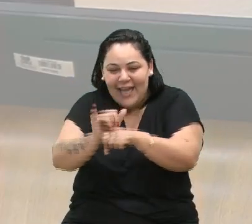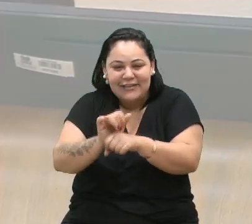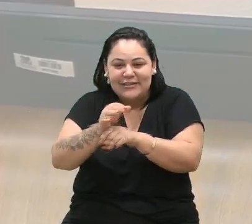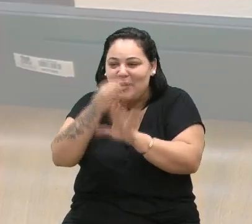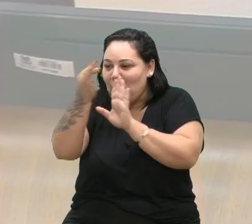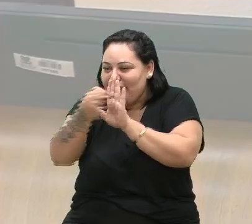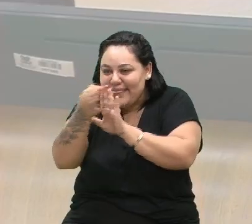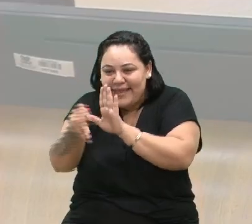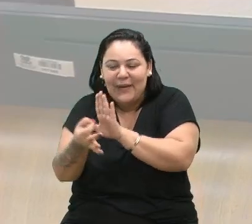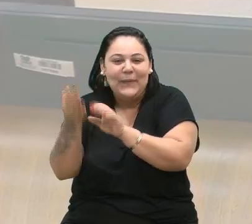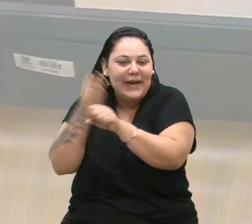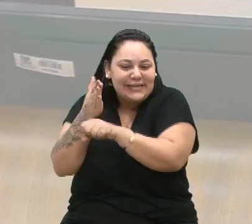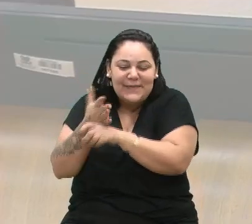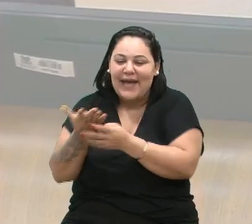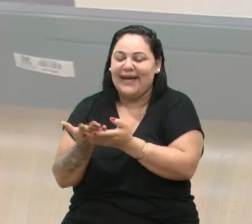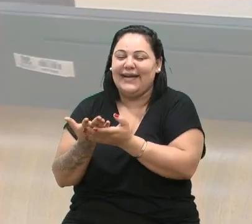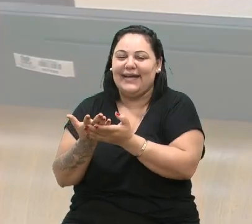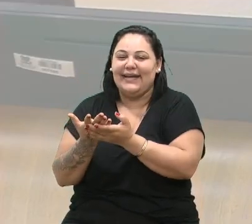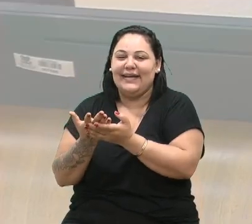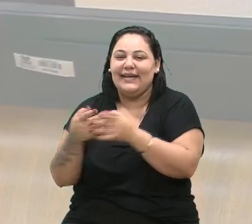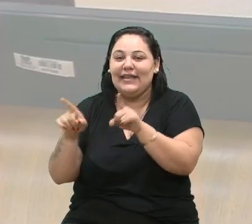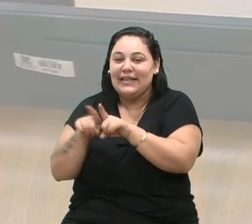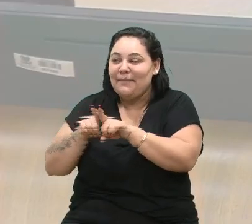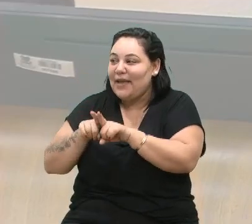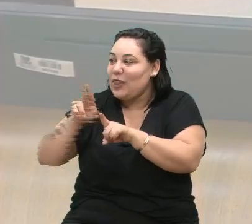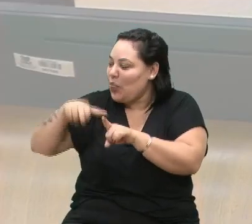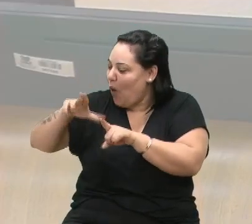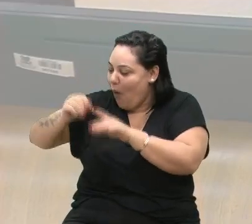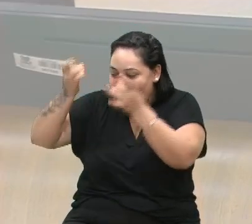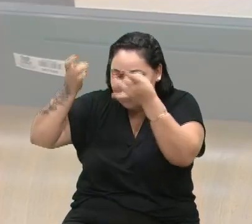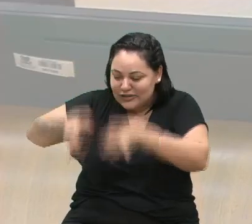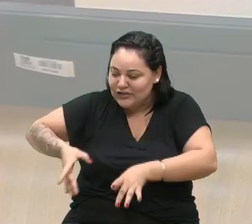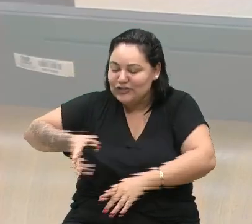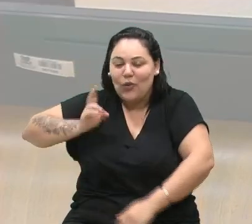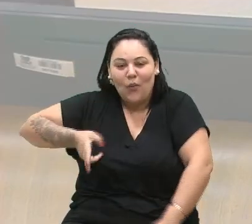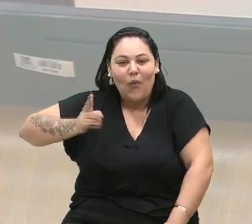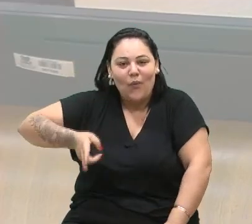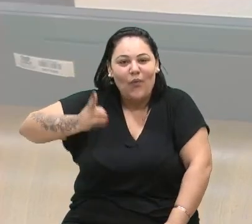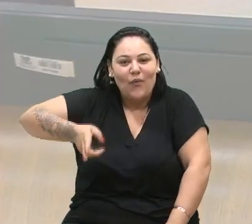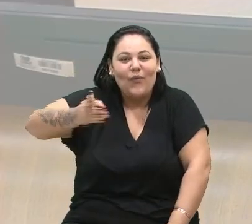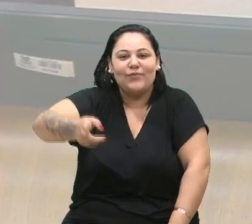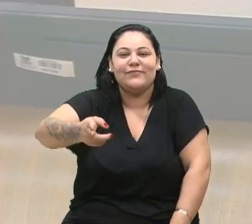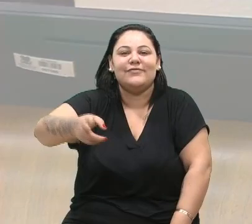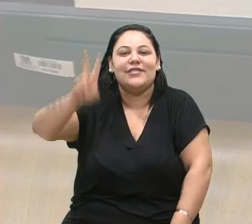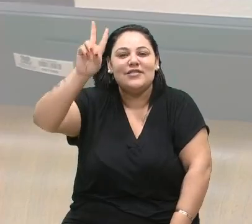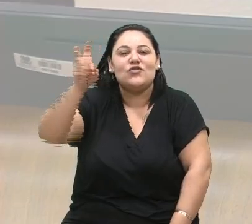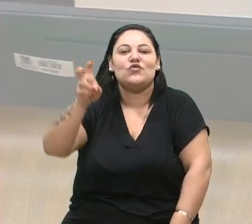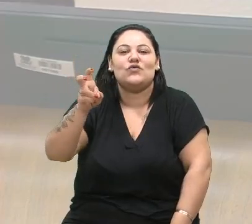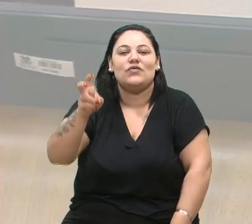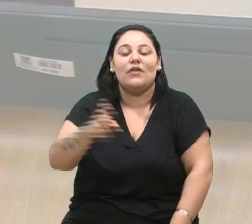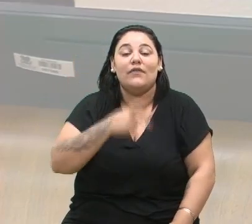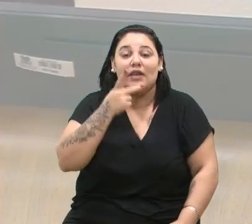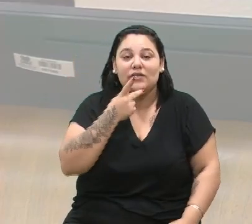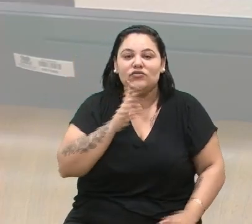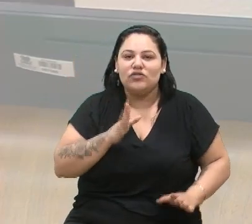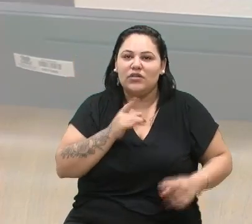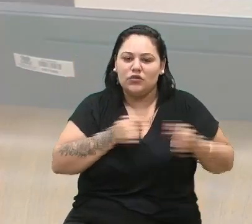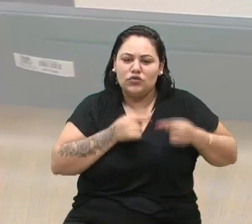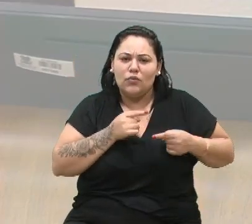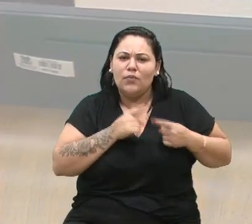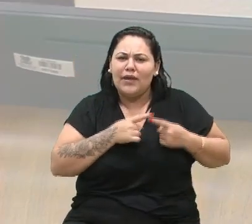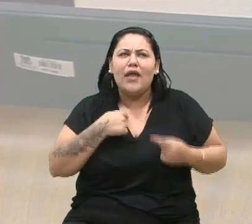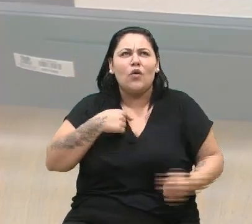envolver, e aquele de não desistir nunca, né, seguir adiante nessa pauta. O quanto a gente discutiu isso, porque eu me